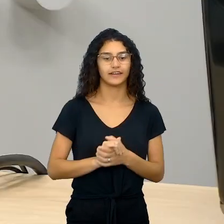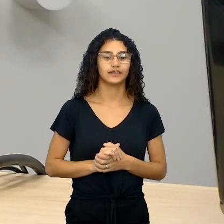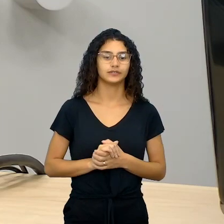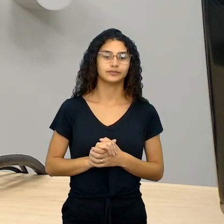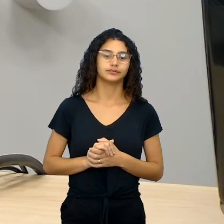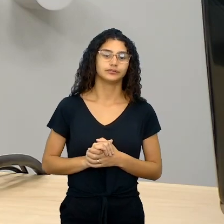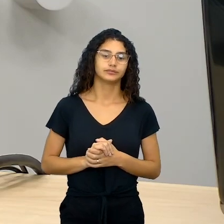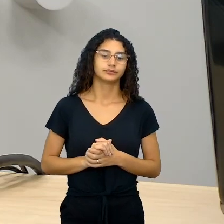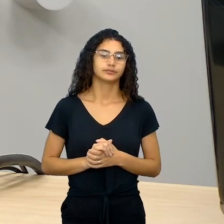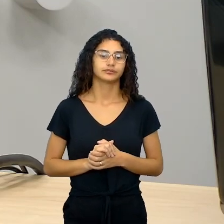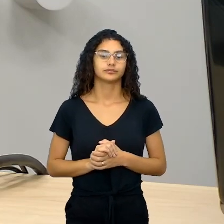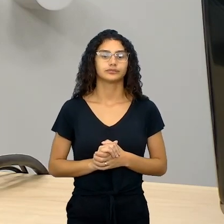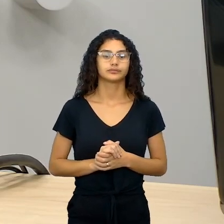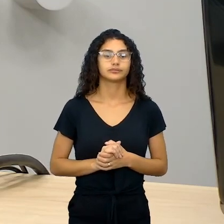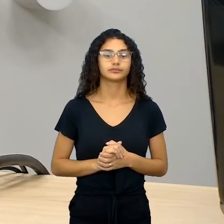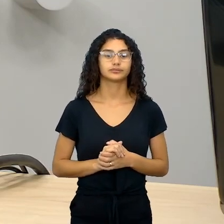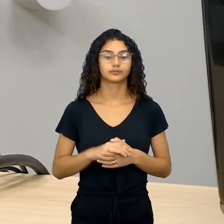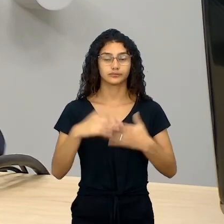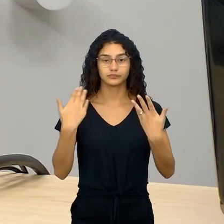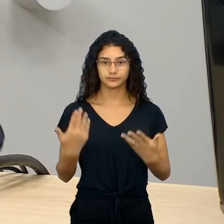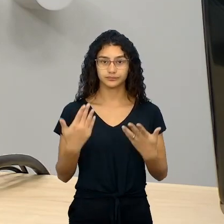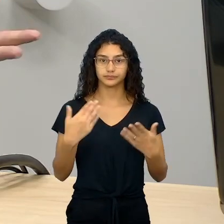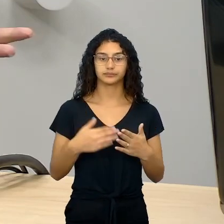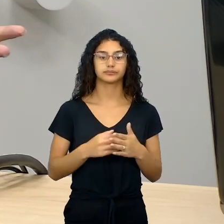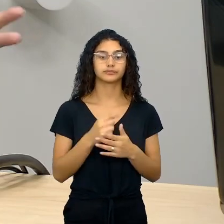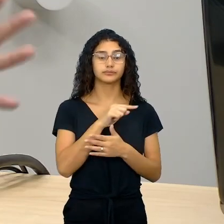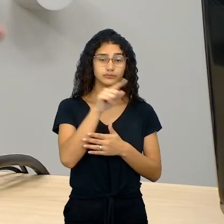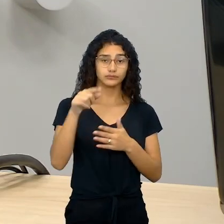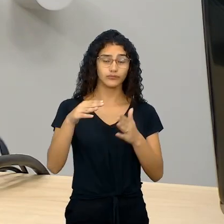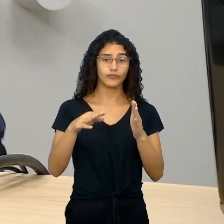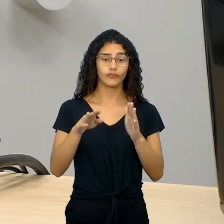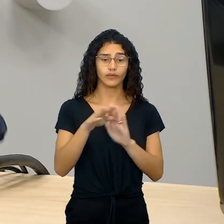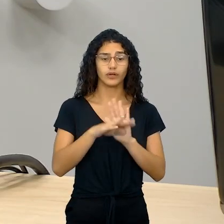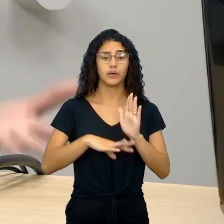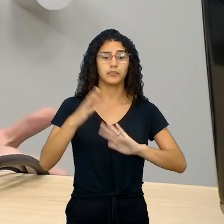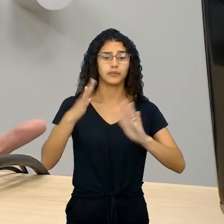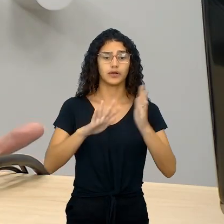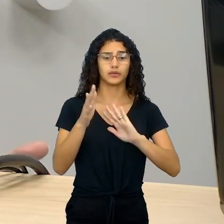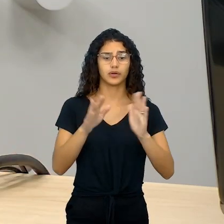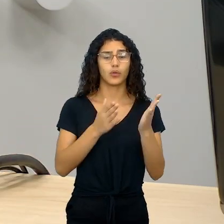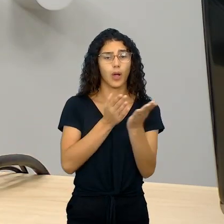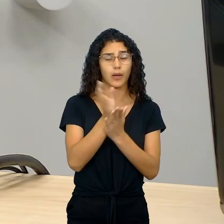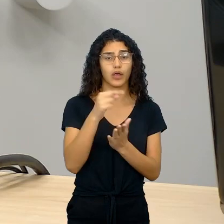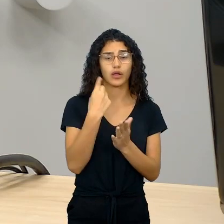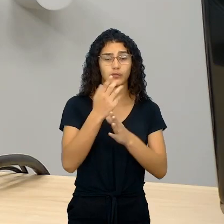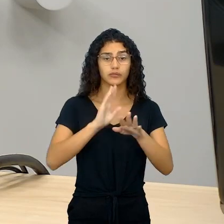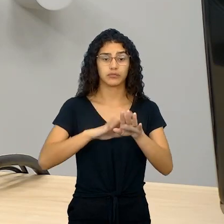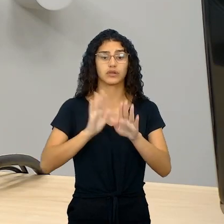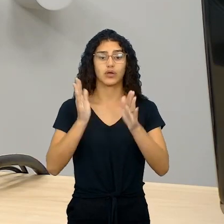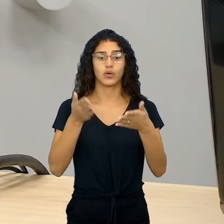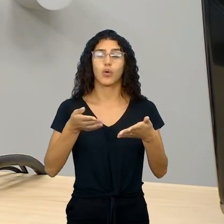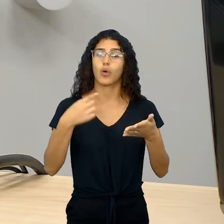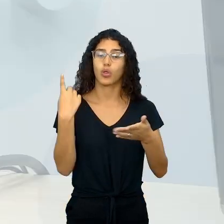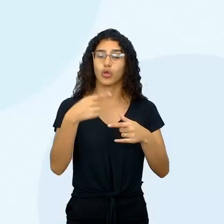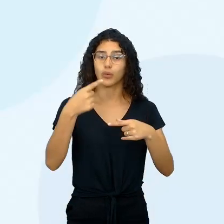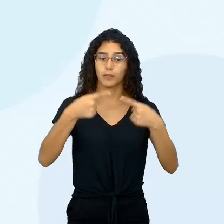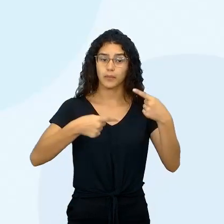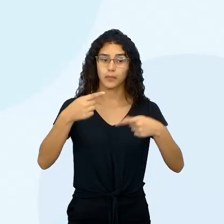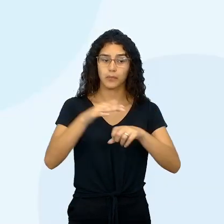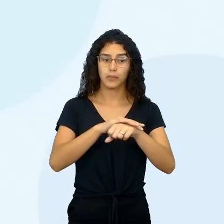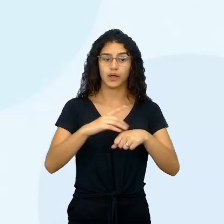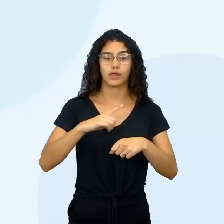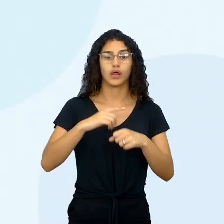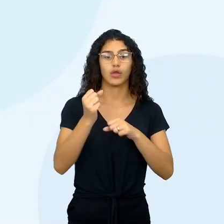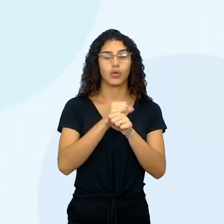prazer todo nosso também. Gente, então eu vou passar para vocês agora aí mais ou menos é o percurso que a gente vai ter hoje no nosso diálogo.